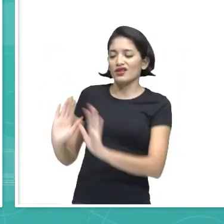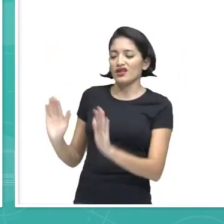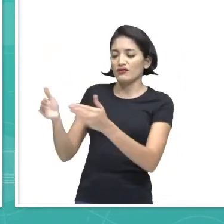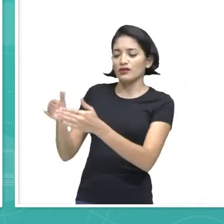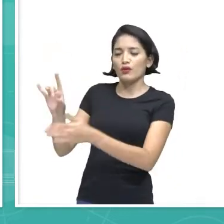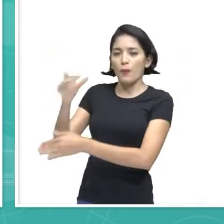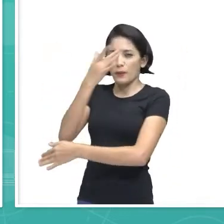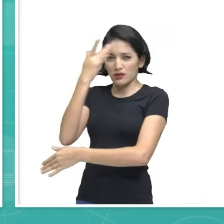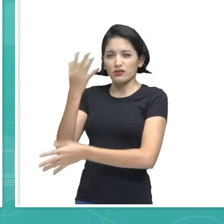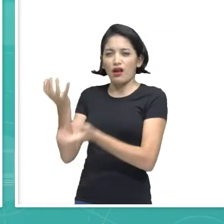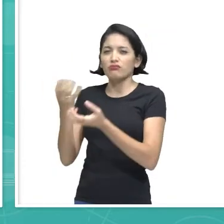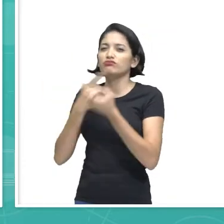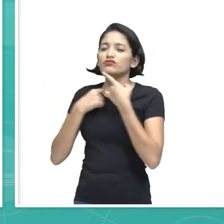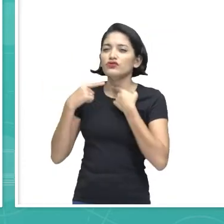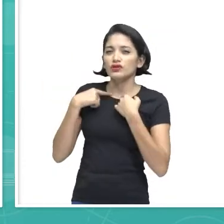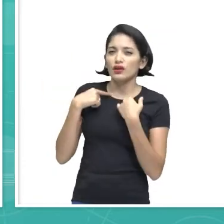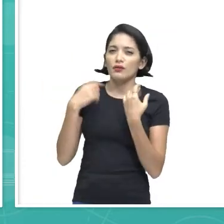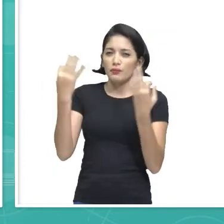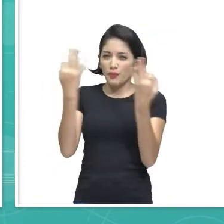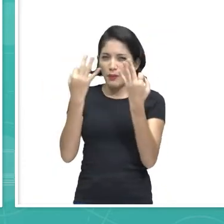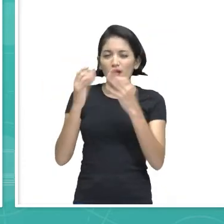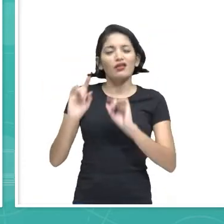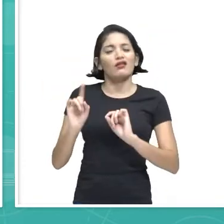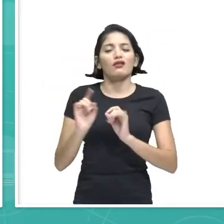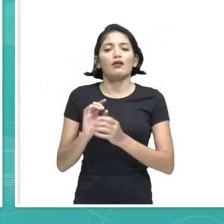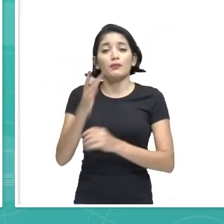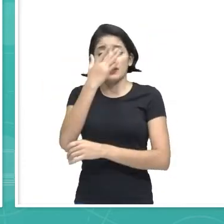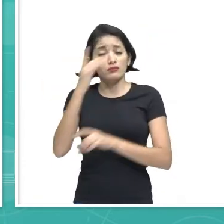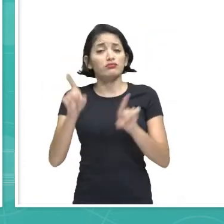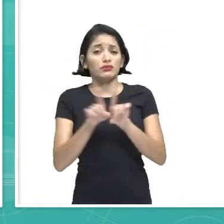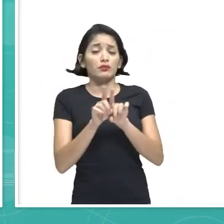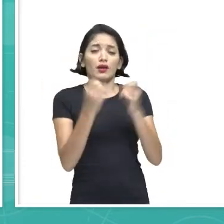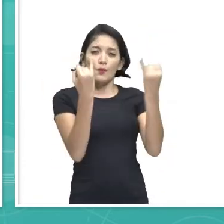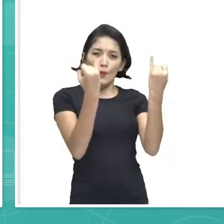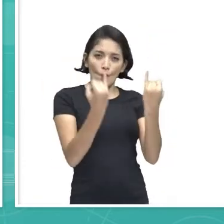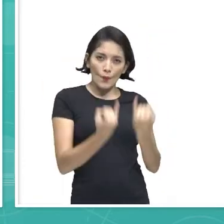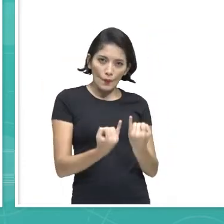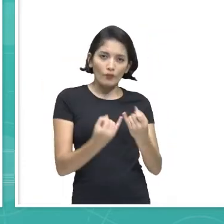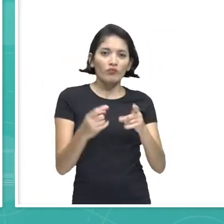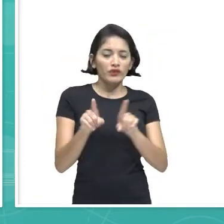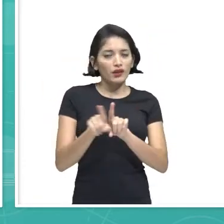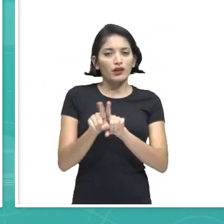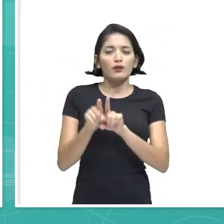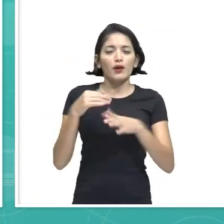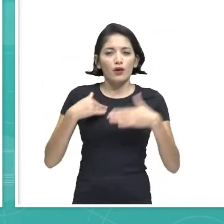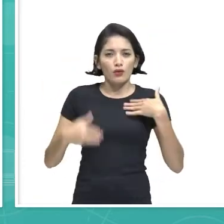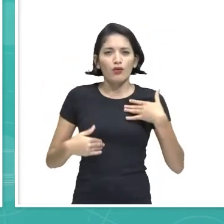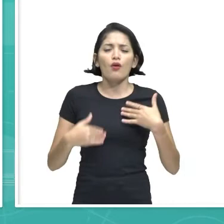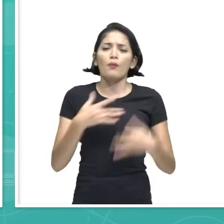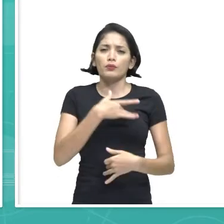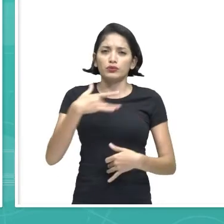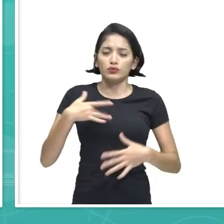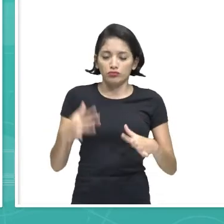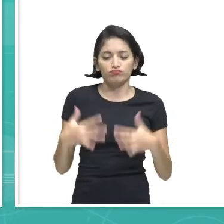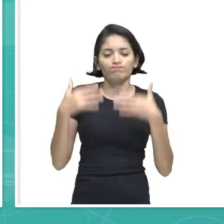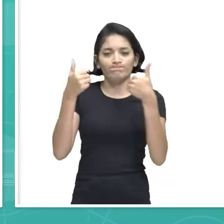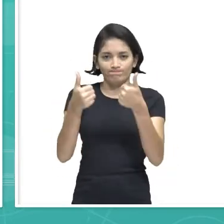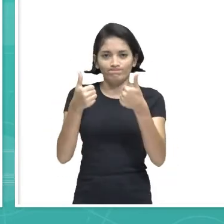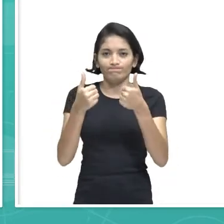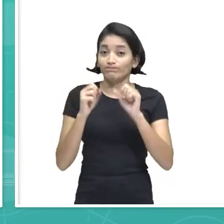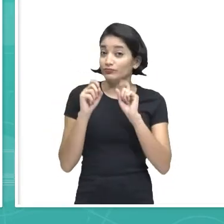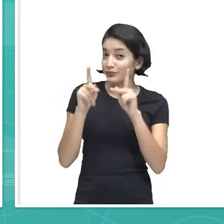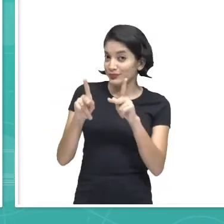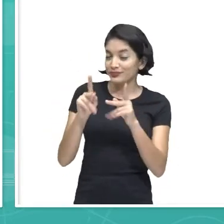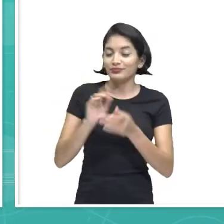para aqueles que desejam hipertrofia, e sim para aqueles que querem emagrecer, para quem quer ter uma saúde aí de ferro, tá